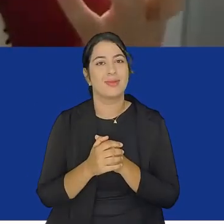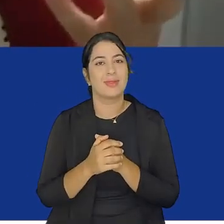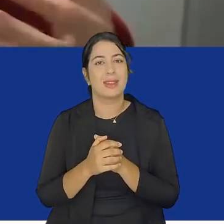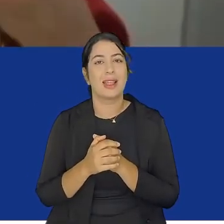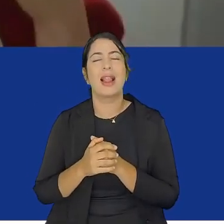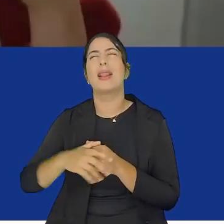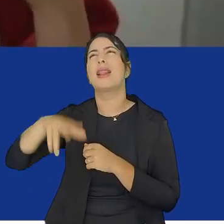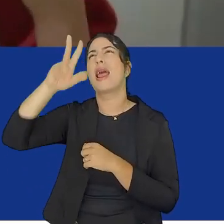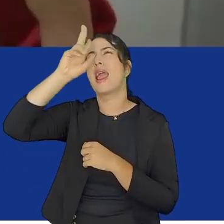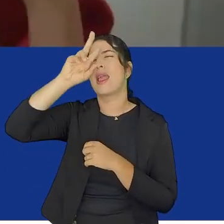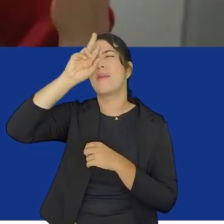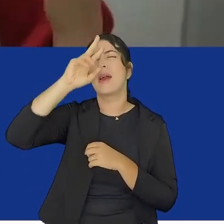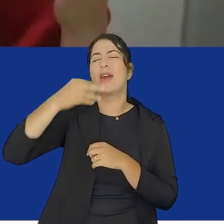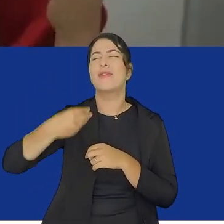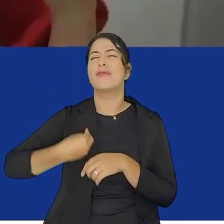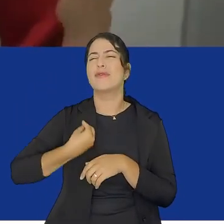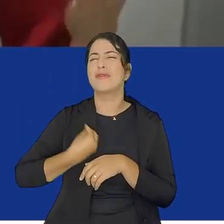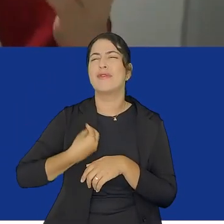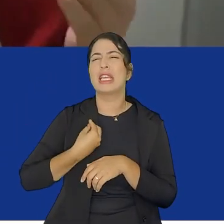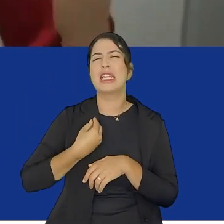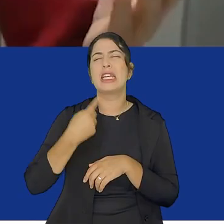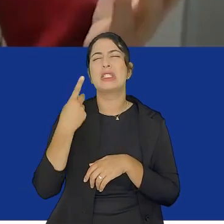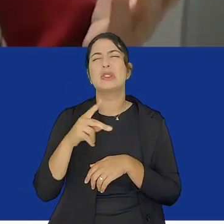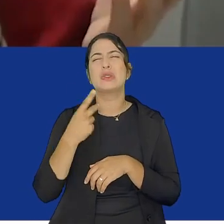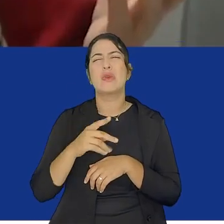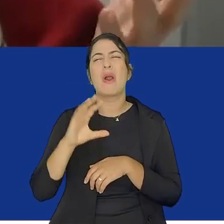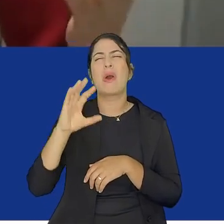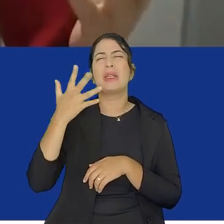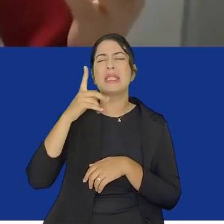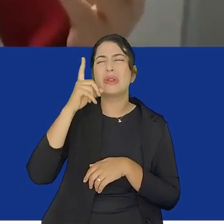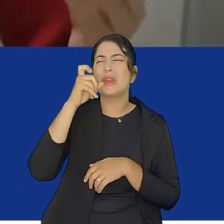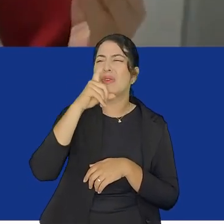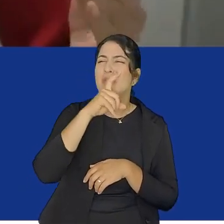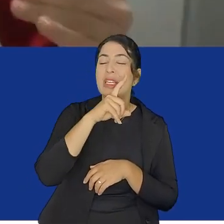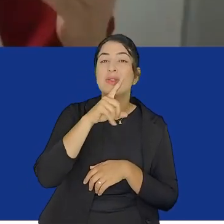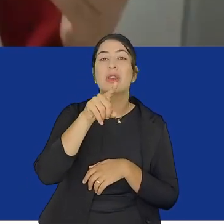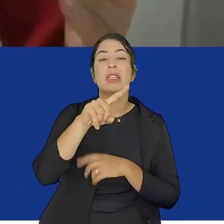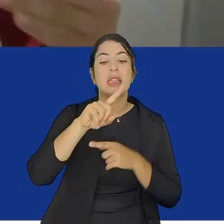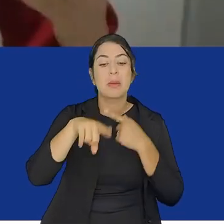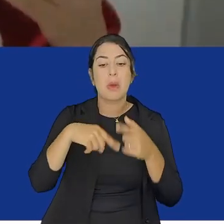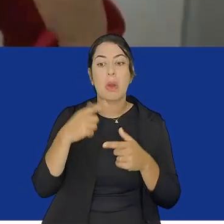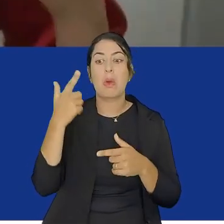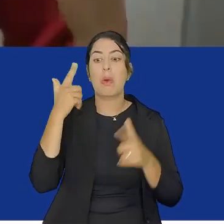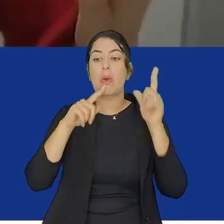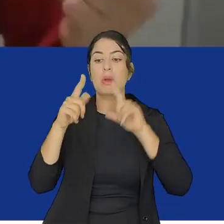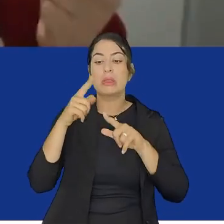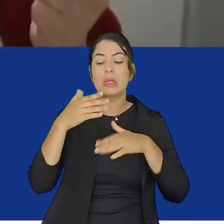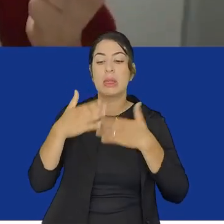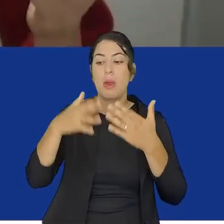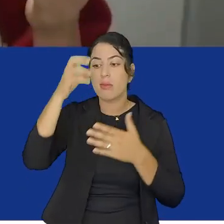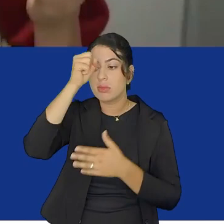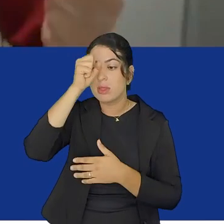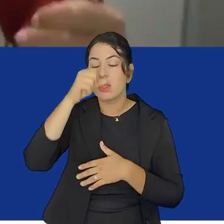uma vez em que você viveu uma experiência difícil na sua vida e que você conseguiu superar e fez um